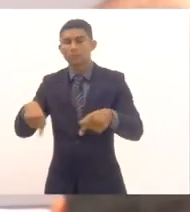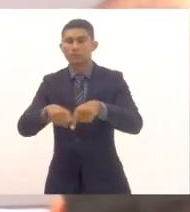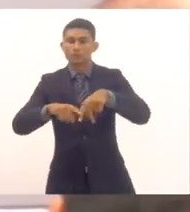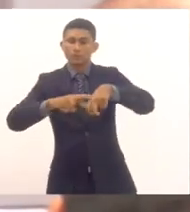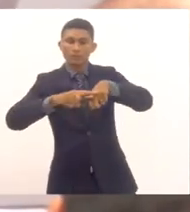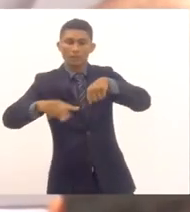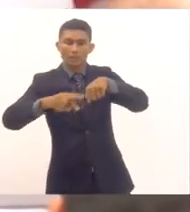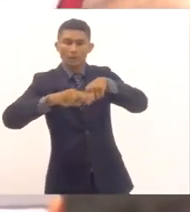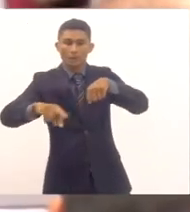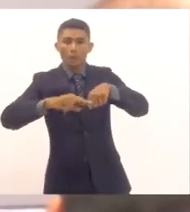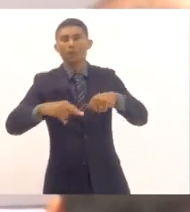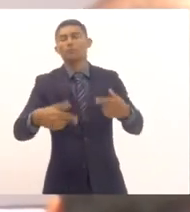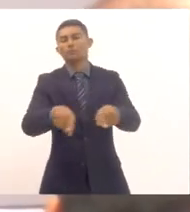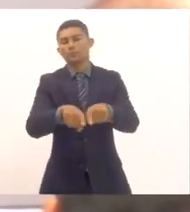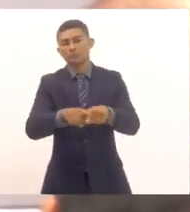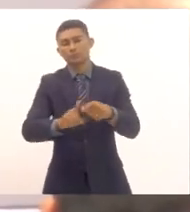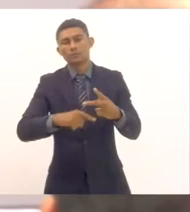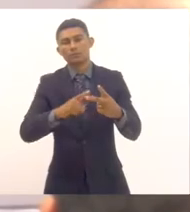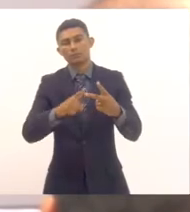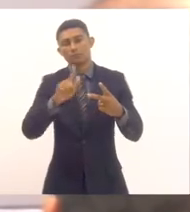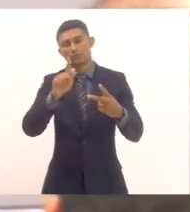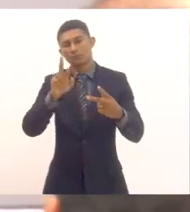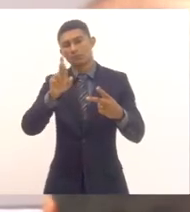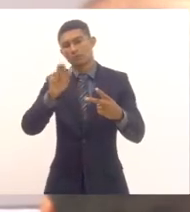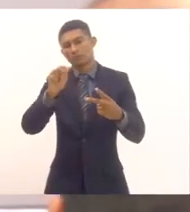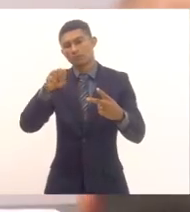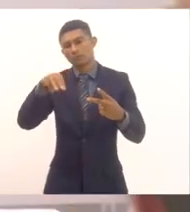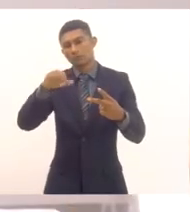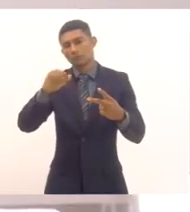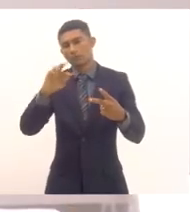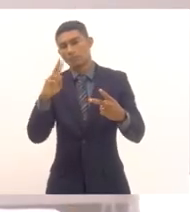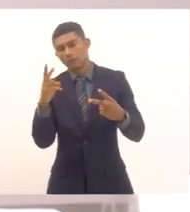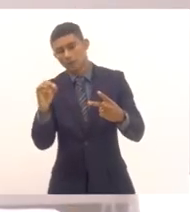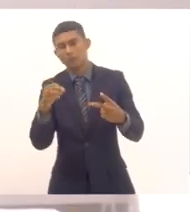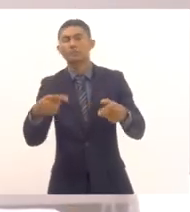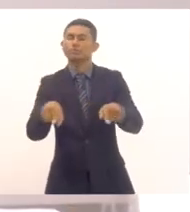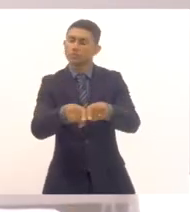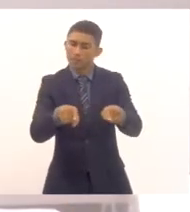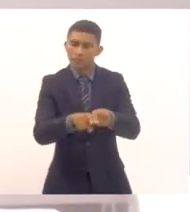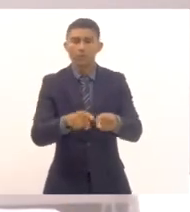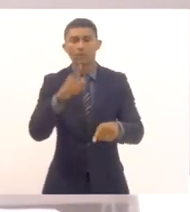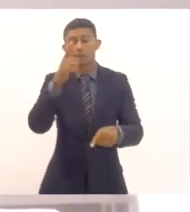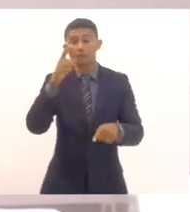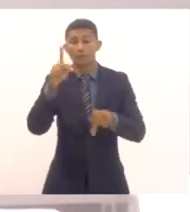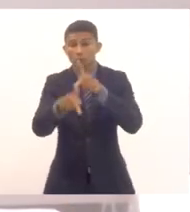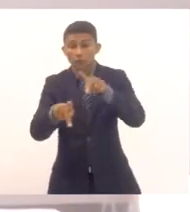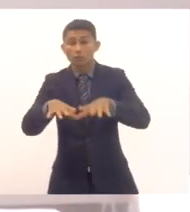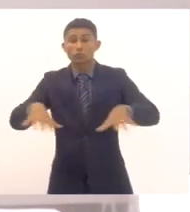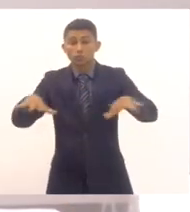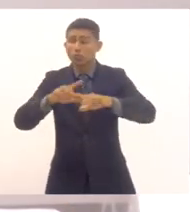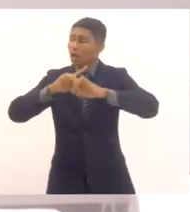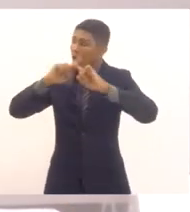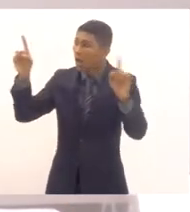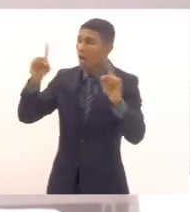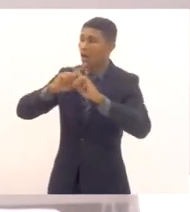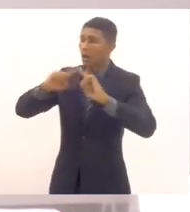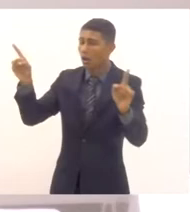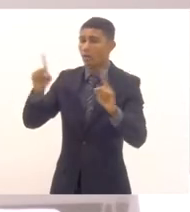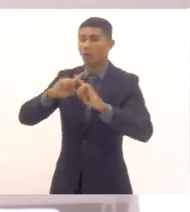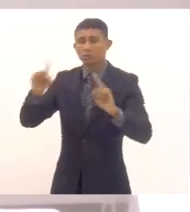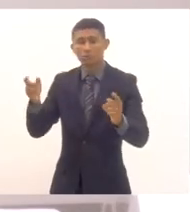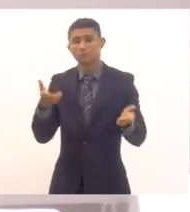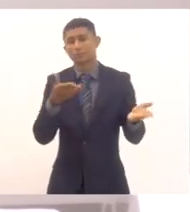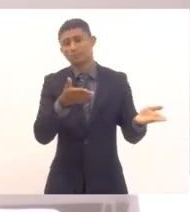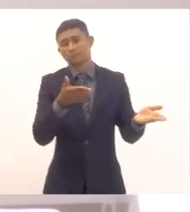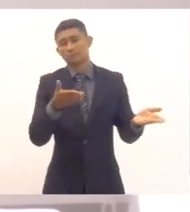Roxo dele manifestação em Gramacho Então tá sempre tendo as a população reclamando o sistema ao mesmo